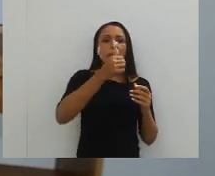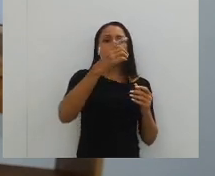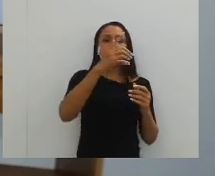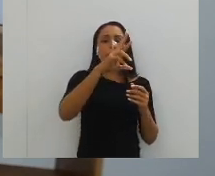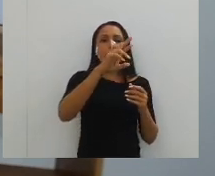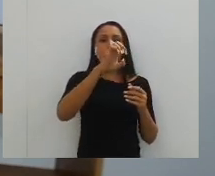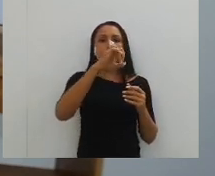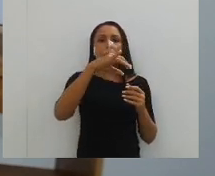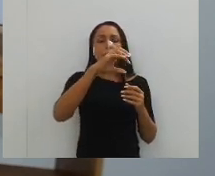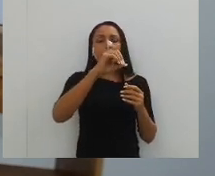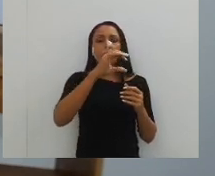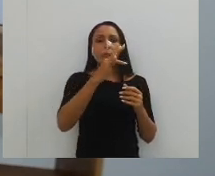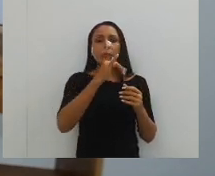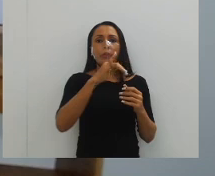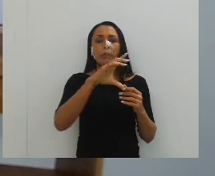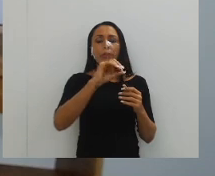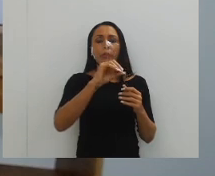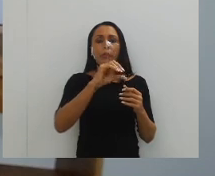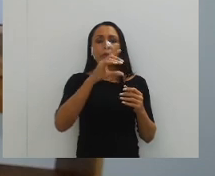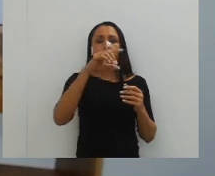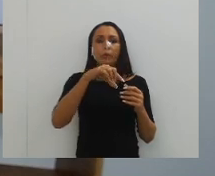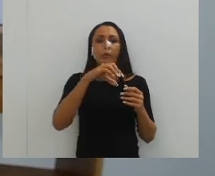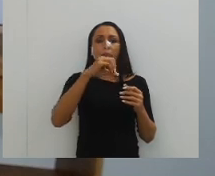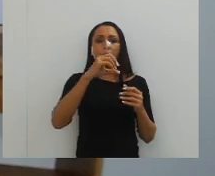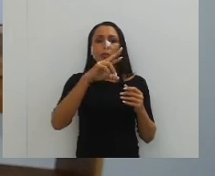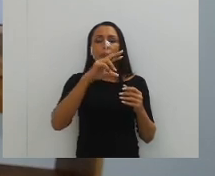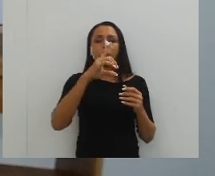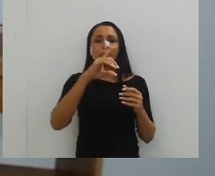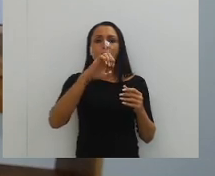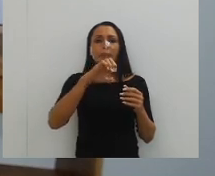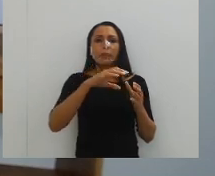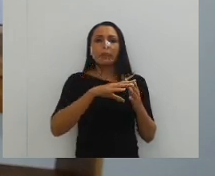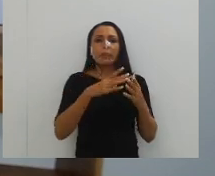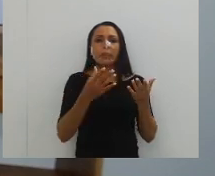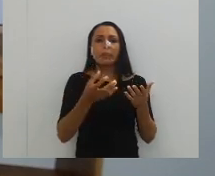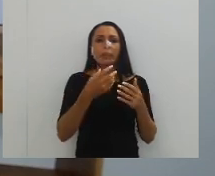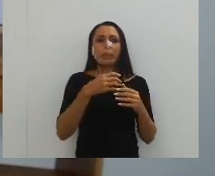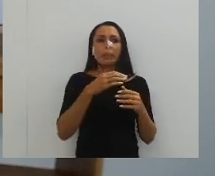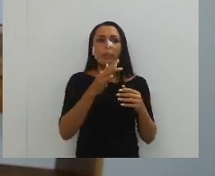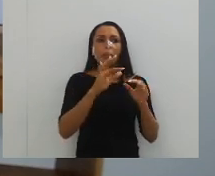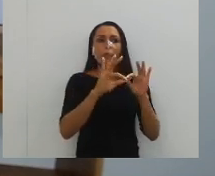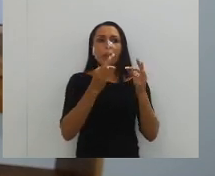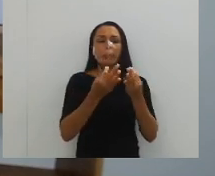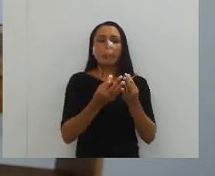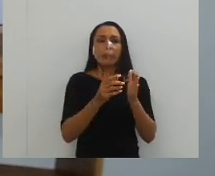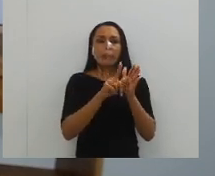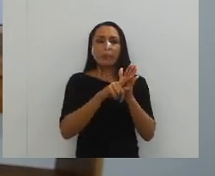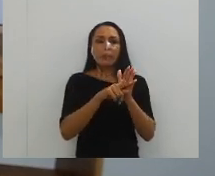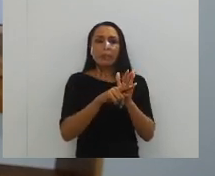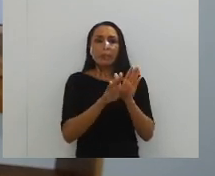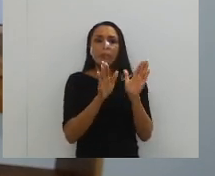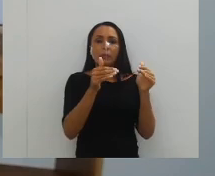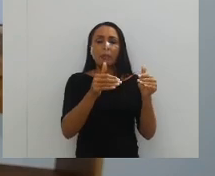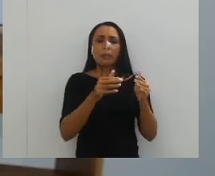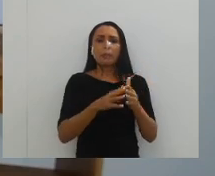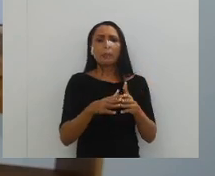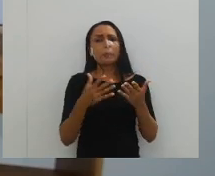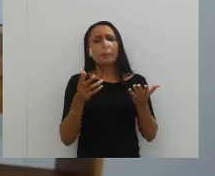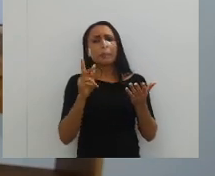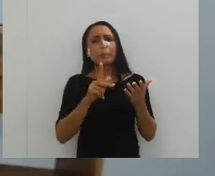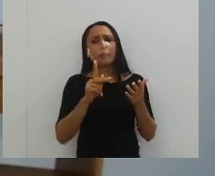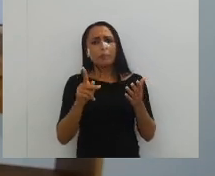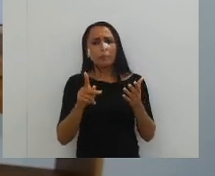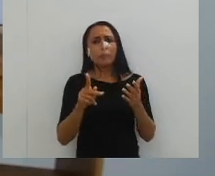reino, filo, classe, ordem, família, gênero, espécie. Todas as categorias. Andrei, vai ter que ser